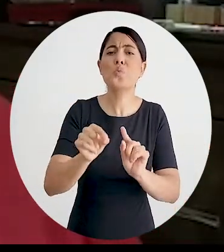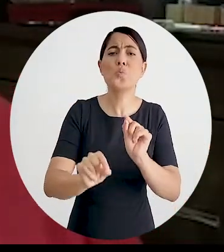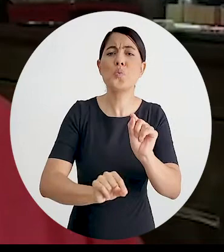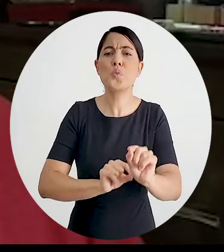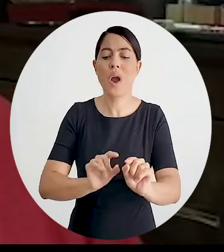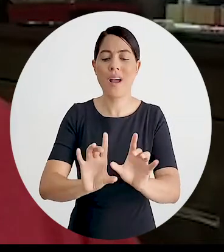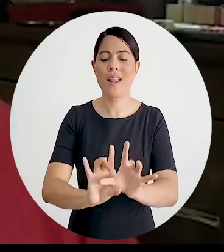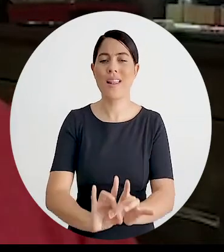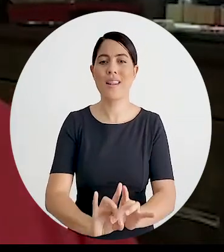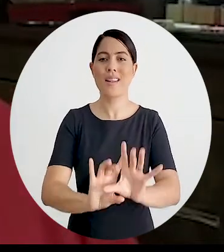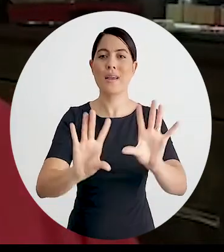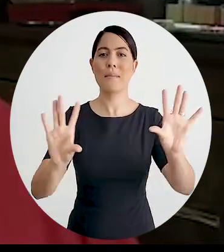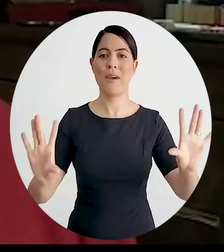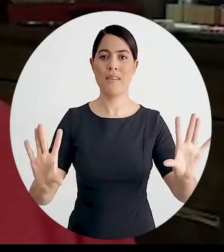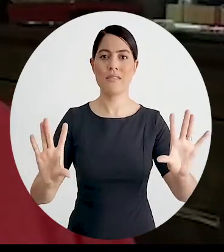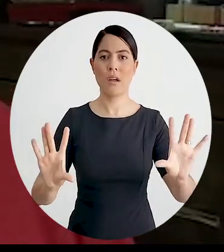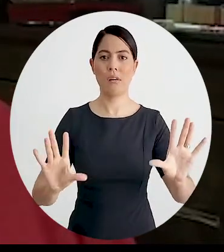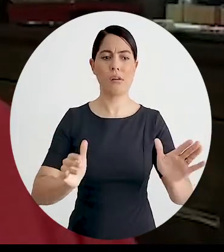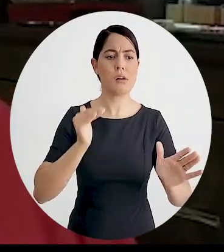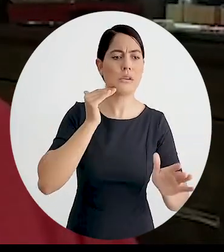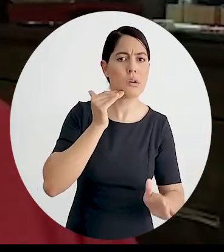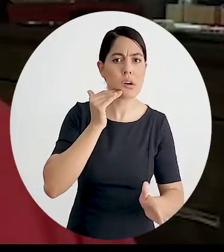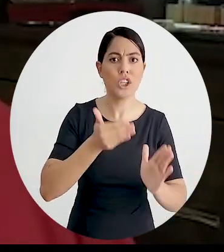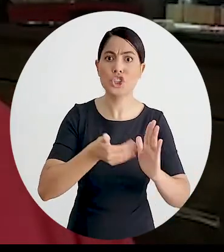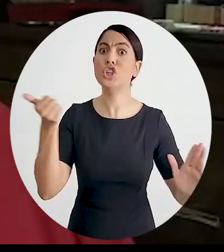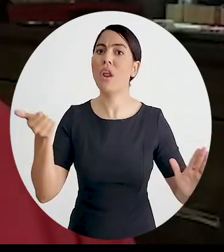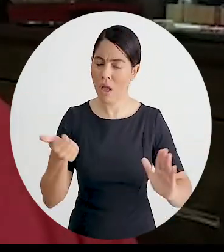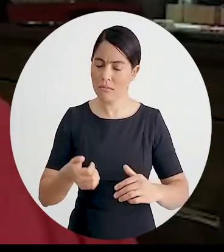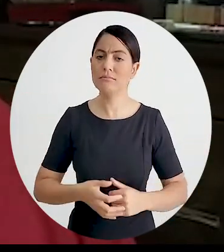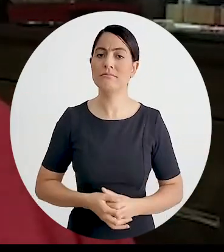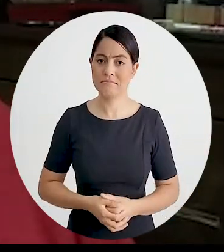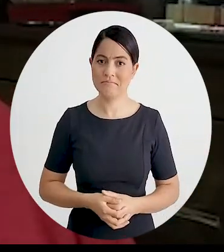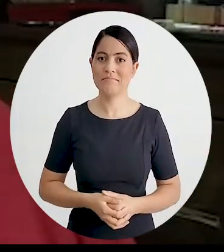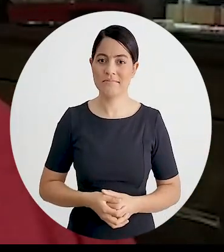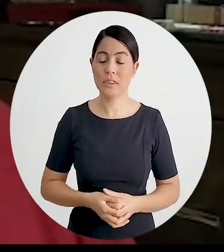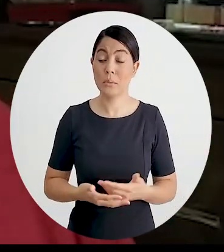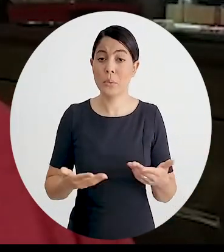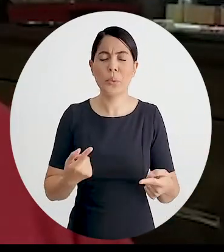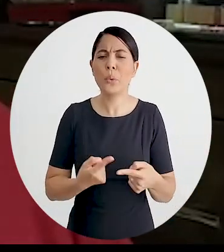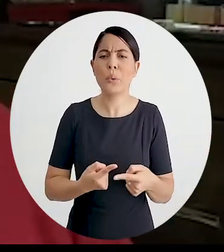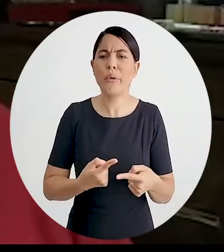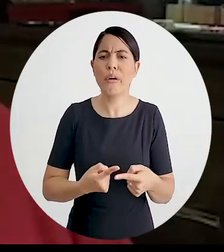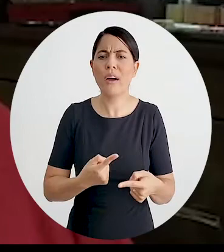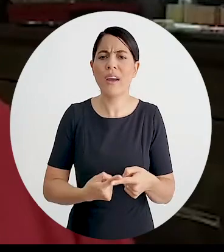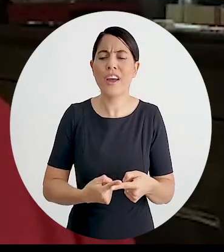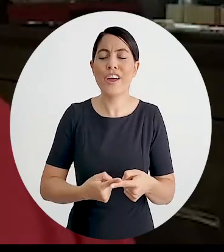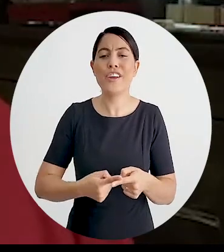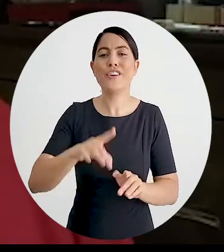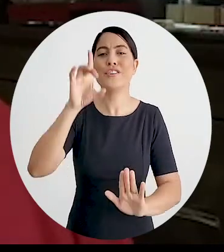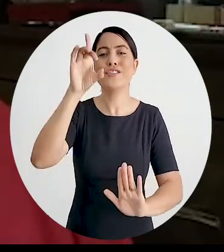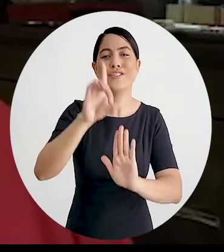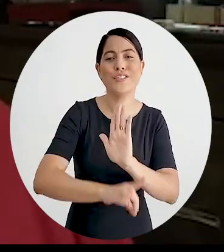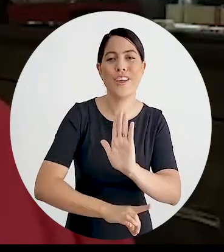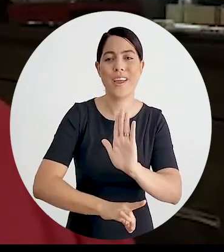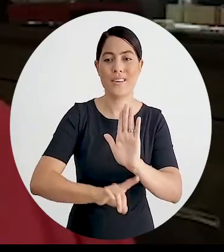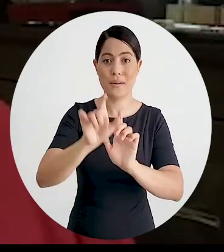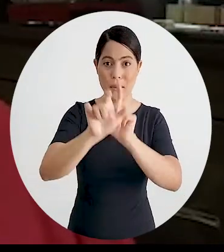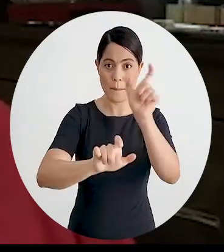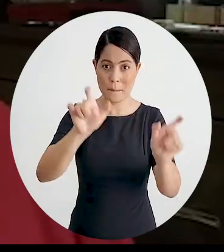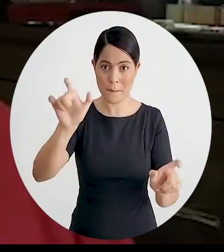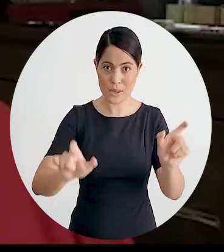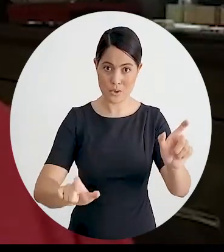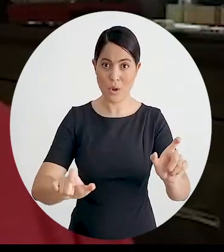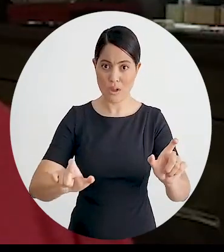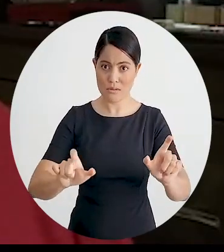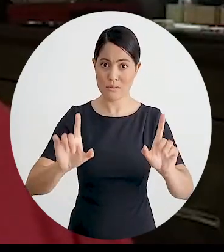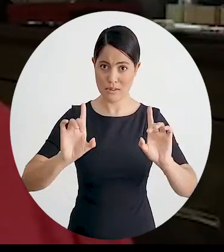visa garantir autonomia e eliminação de barreiras que impedem o exercício pleno de direitos por parte das pessoas